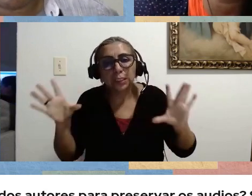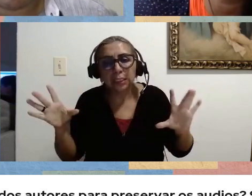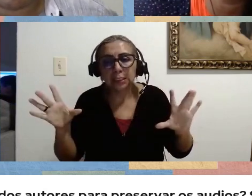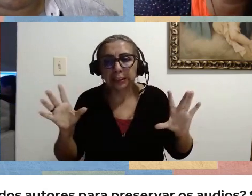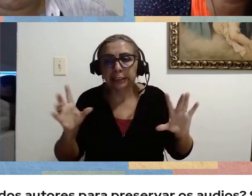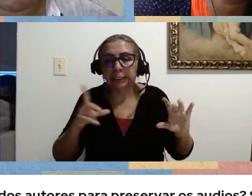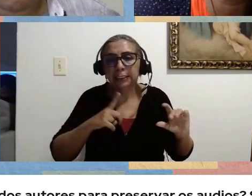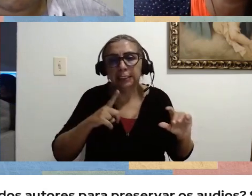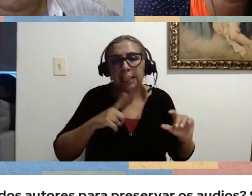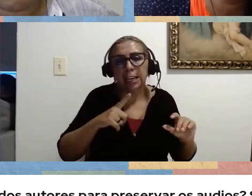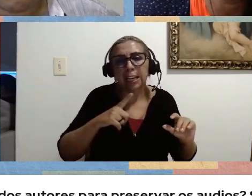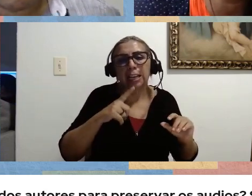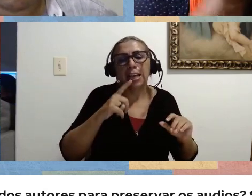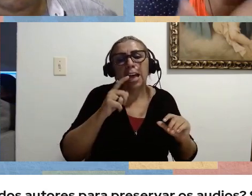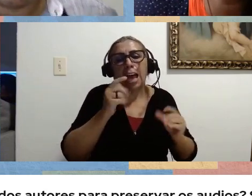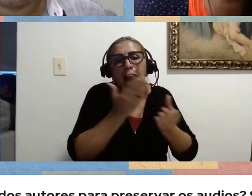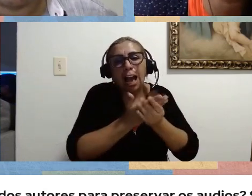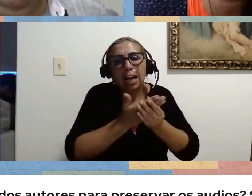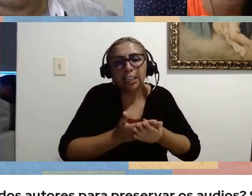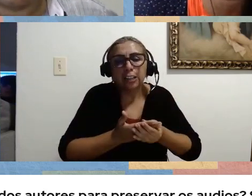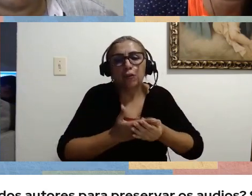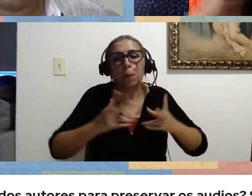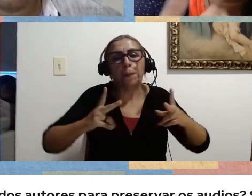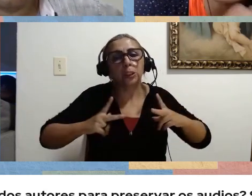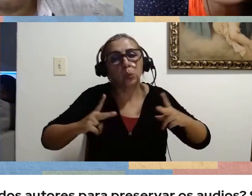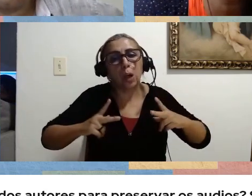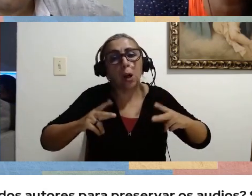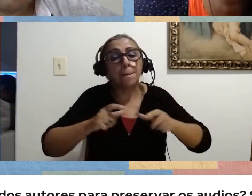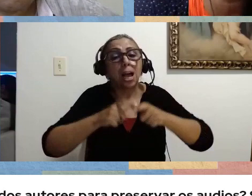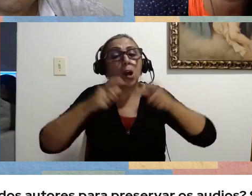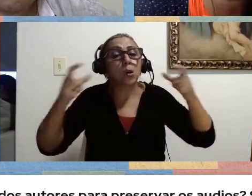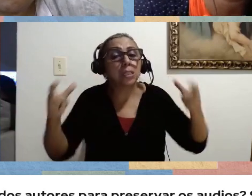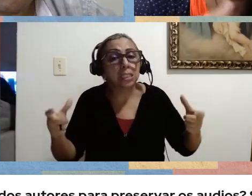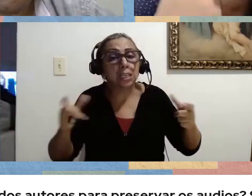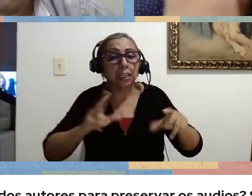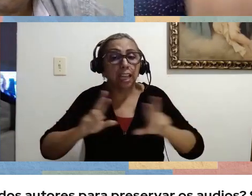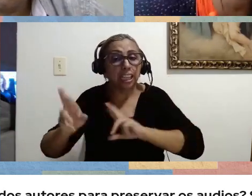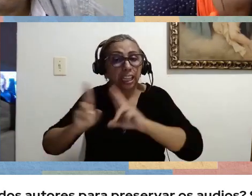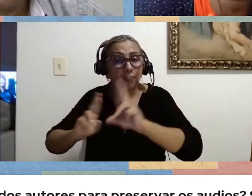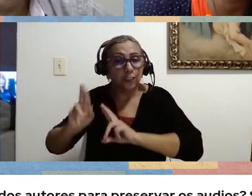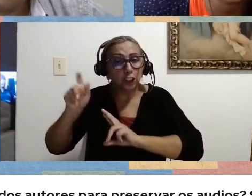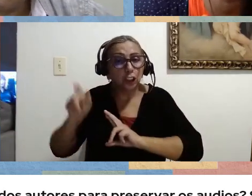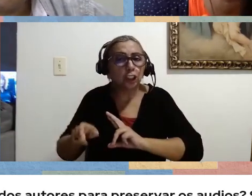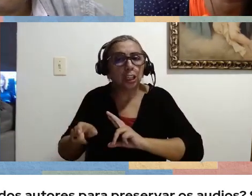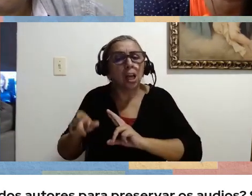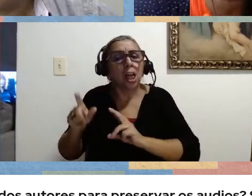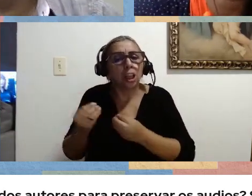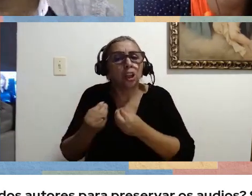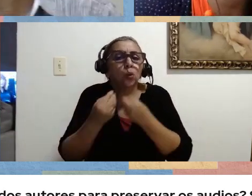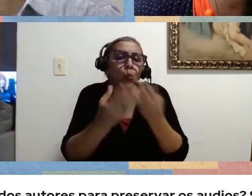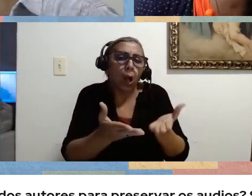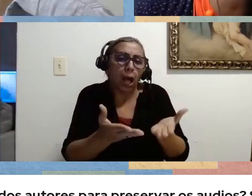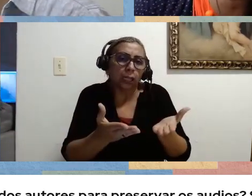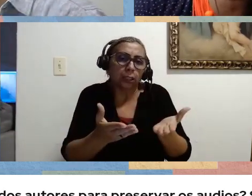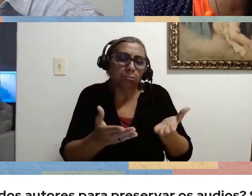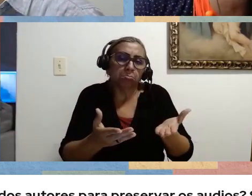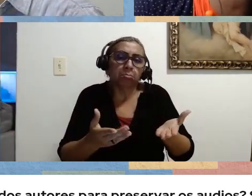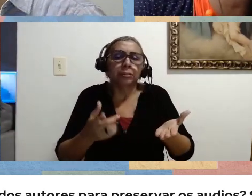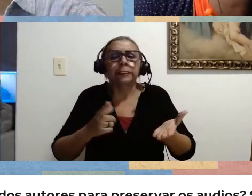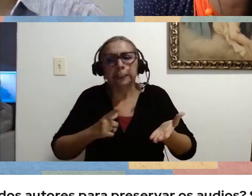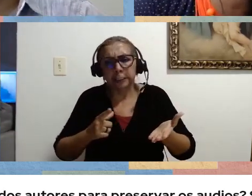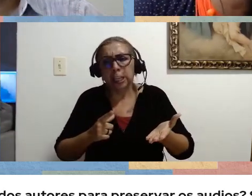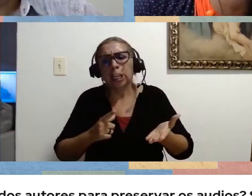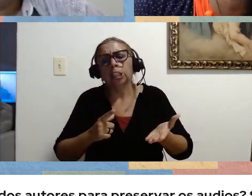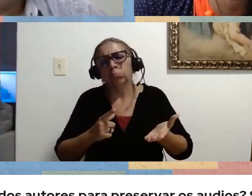Quando tem os arquivos pessoais, a maioria dos arquivos pessoais, com as suas entrevistas, elas são doadas, né? Então, tem um